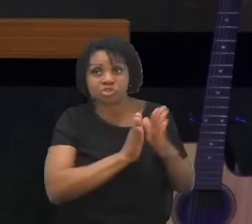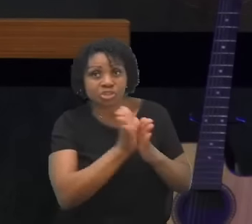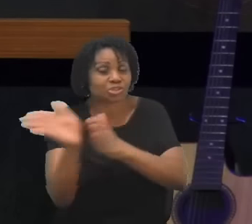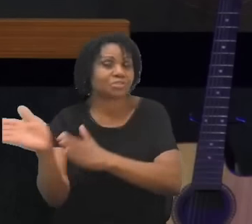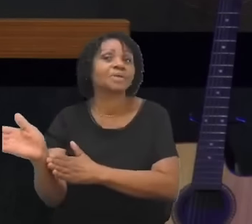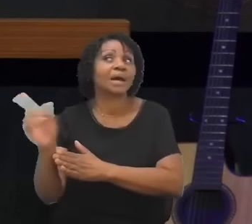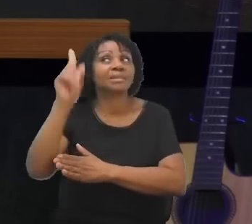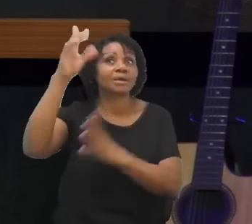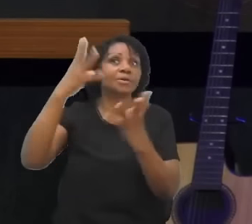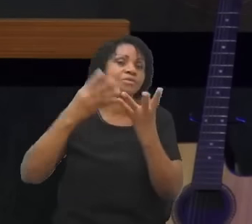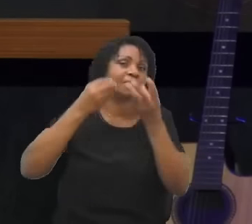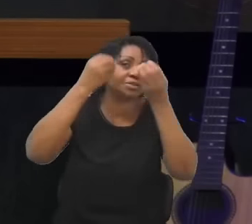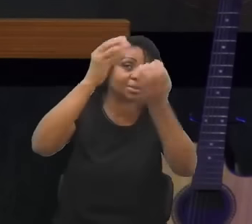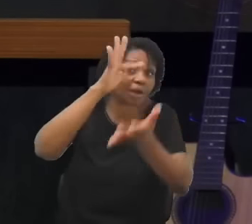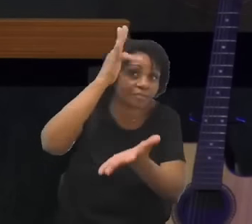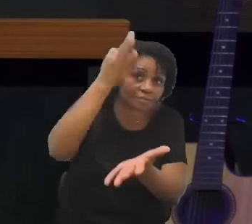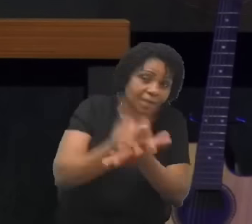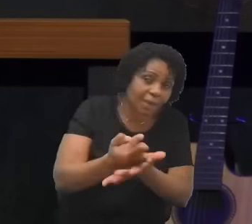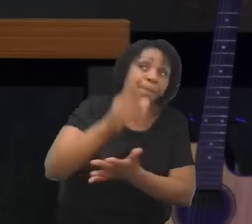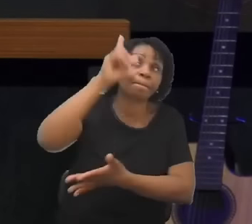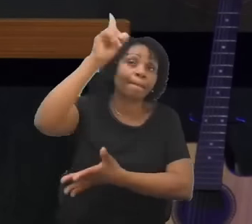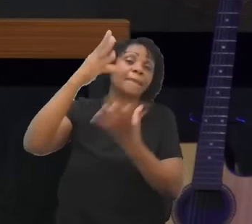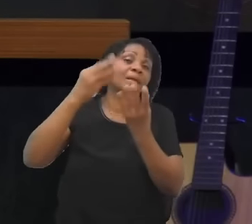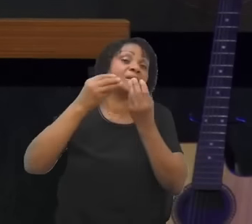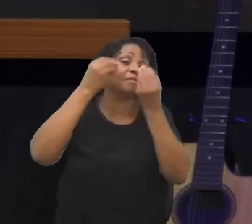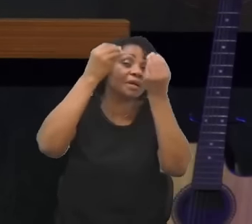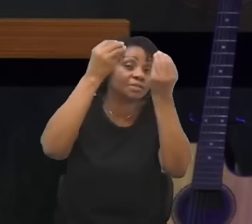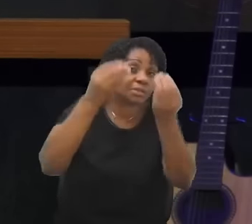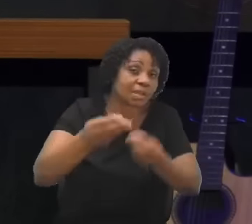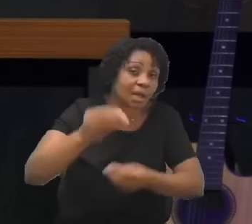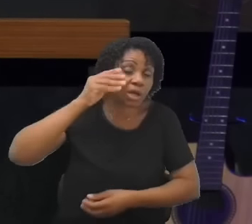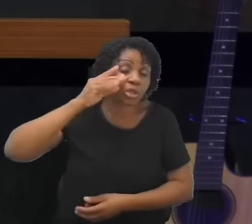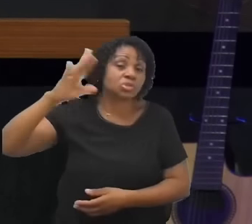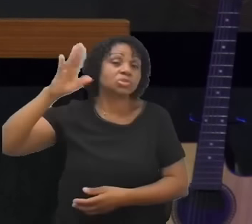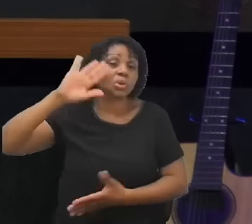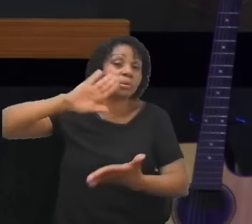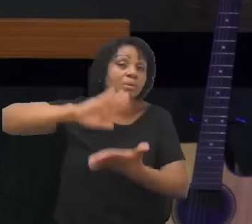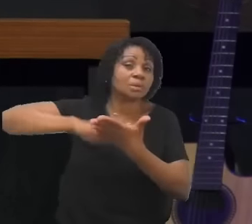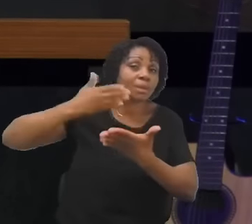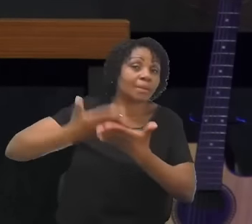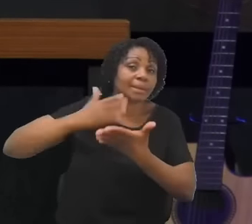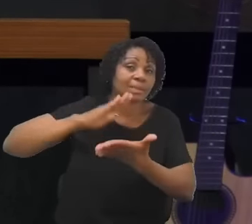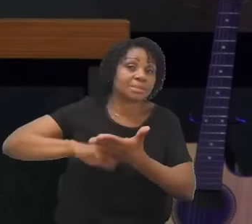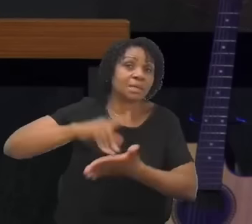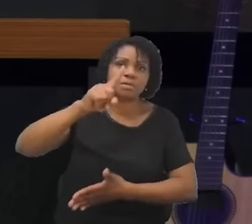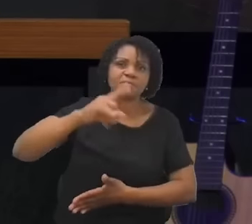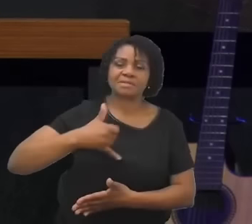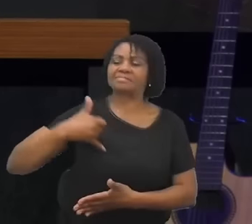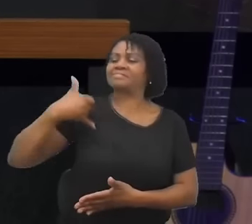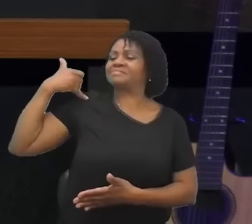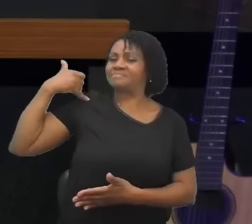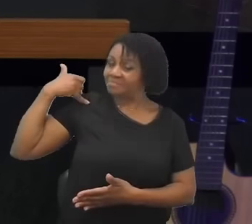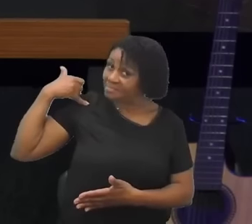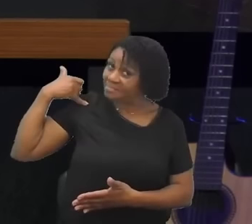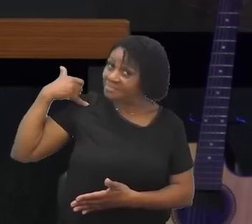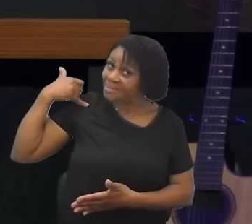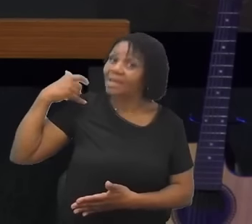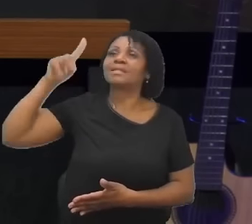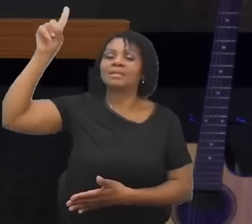te dar dom de fé, se ele vai poder te dar dom de sonhos, de interpretação e você não vai se corromper com